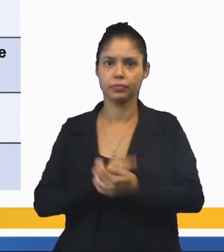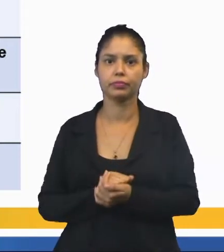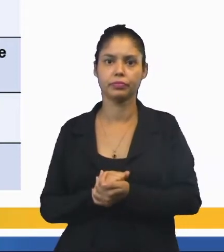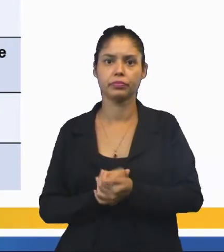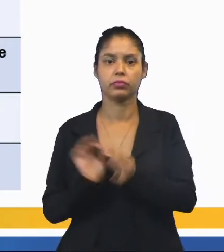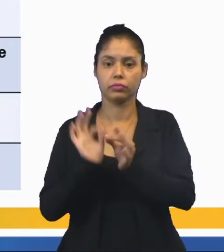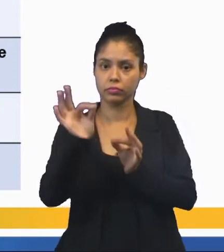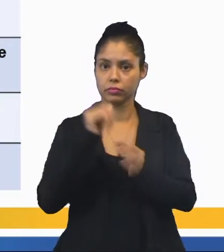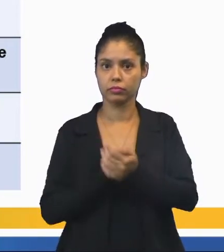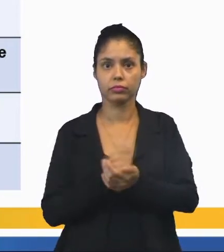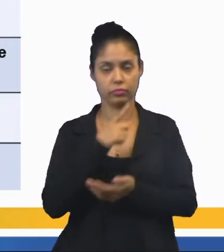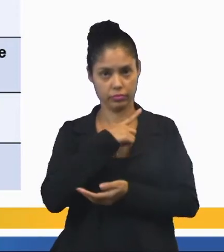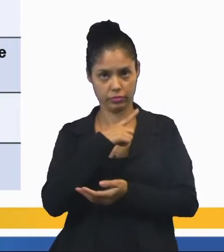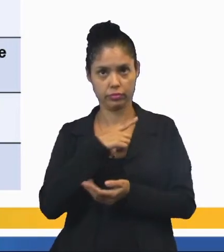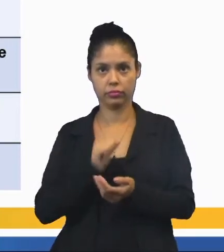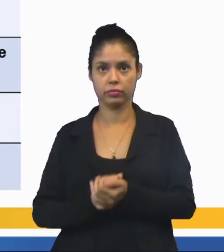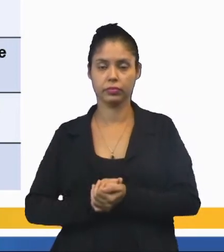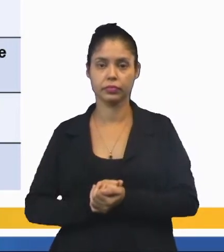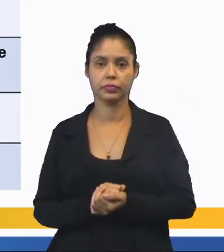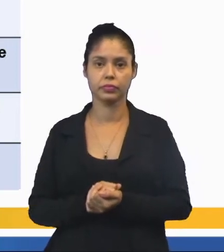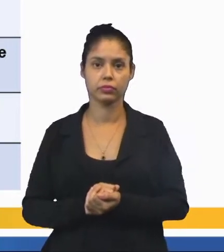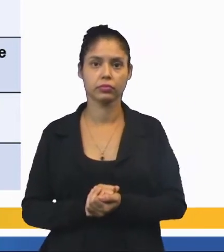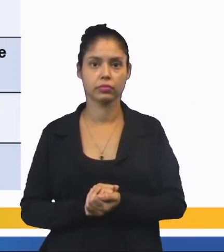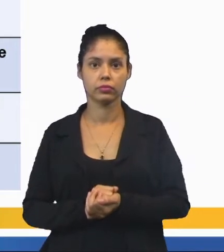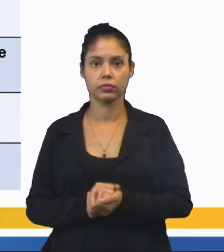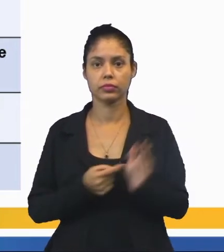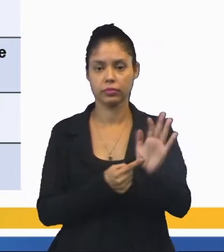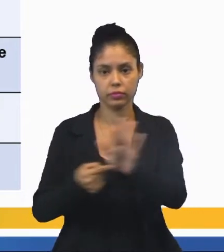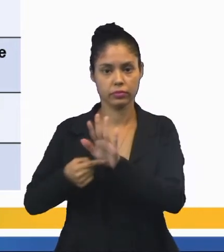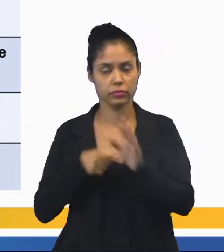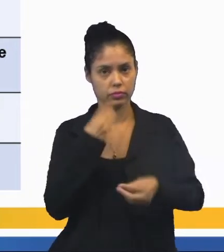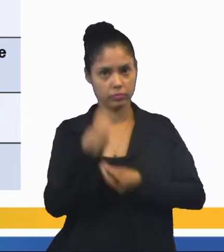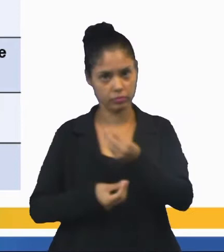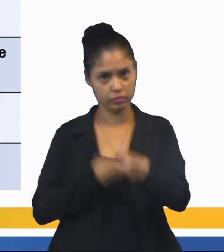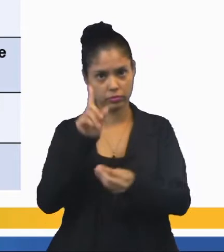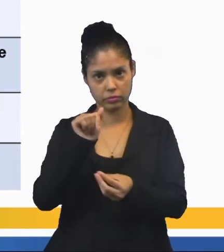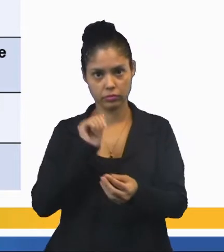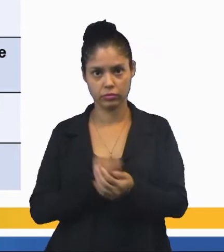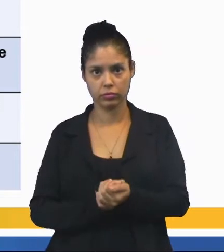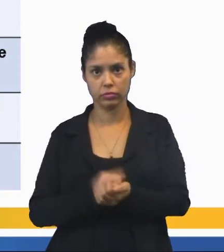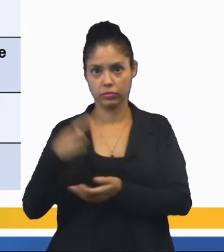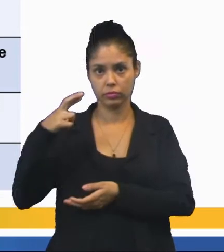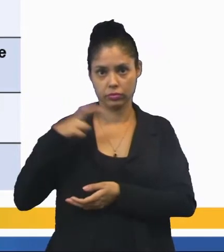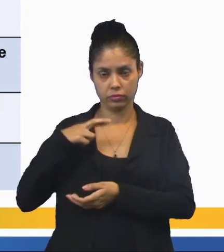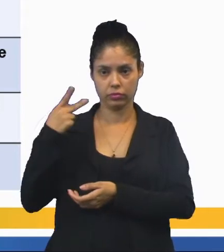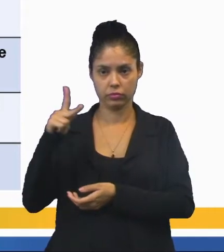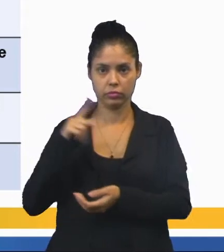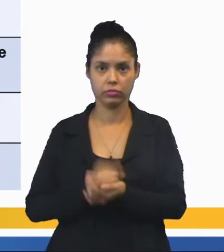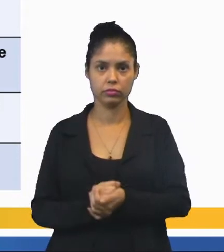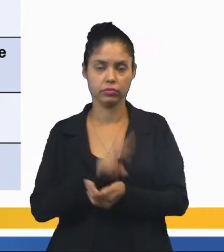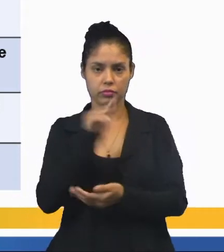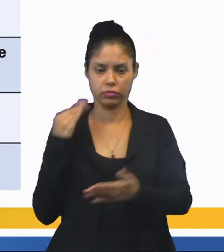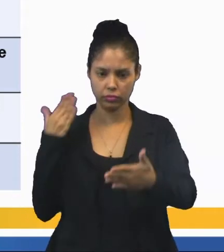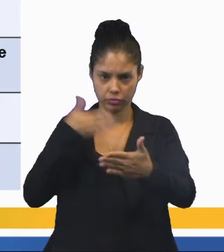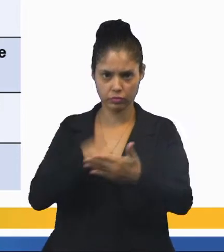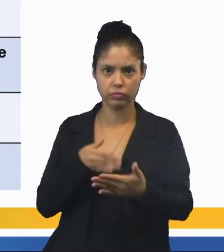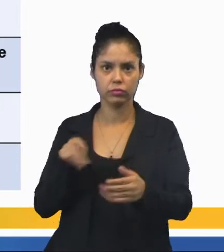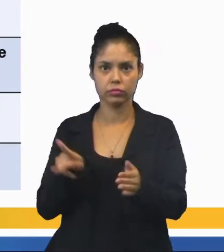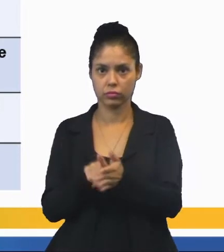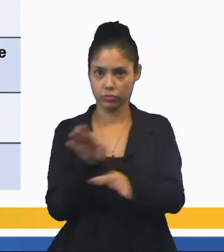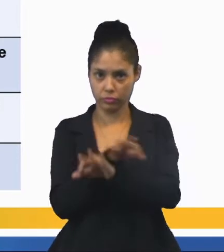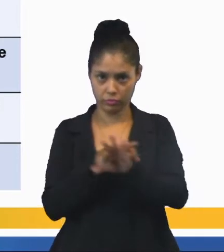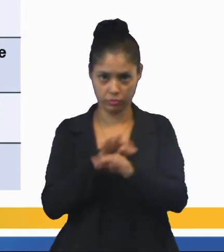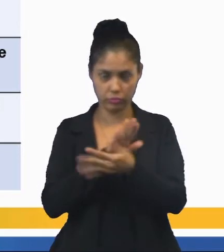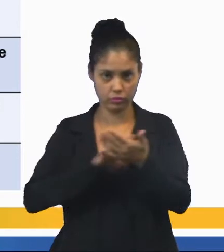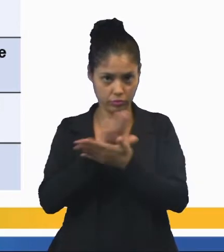que essa religião se apresenta como sendo aquilo particular dela e ela não vai impor aquilo a ninguém, não é?